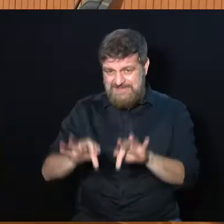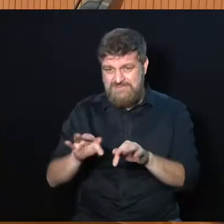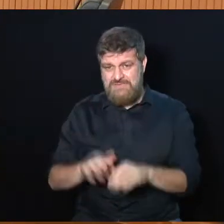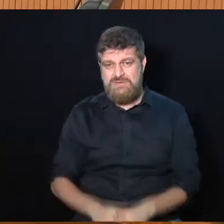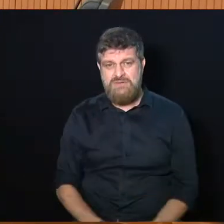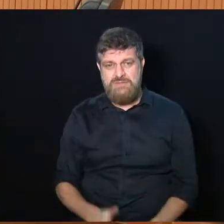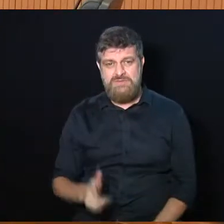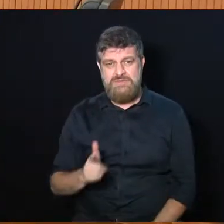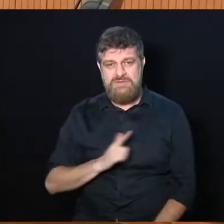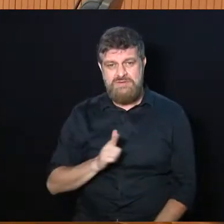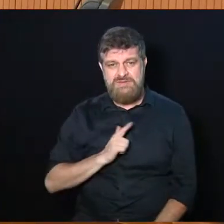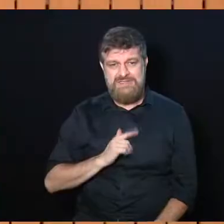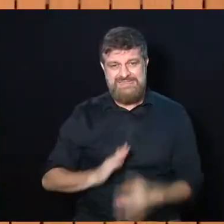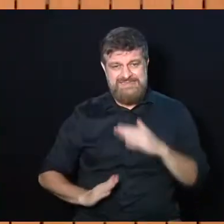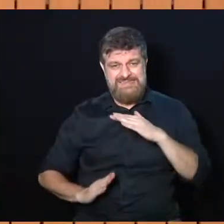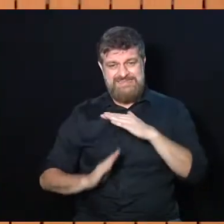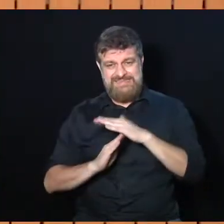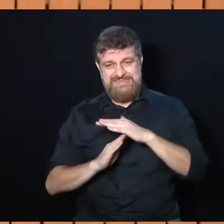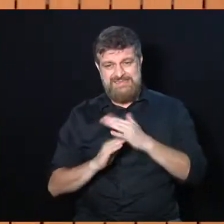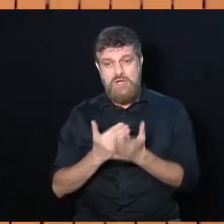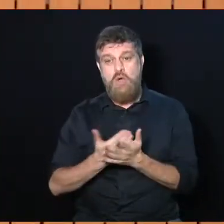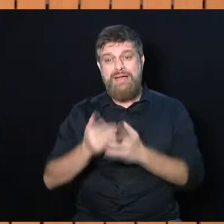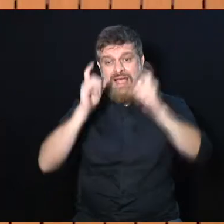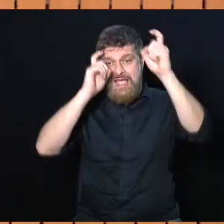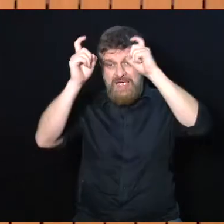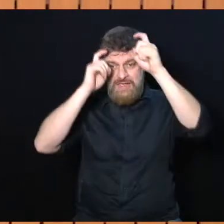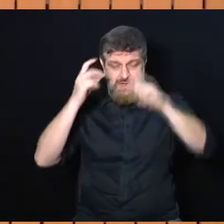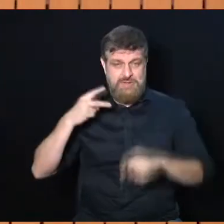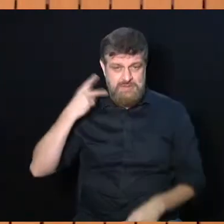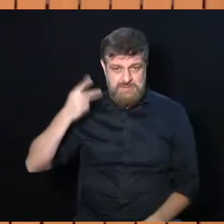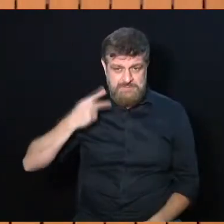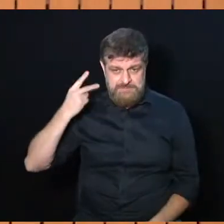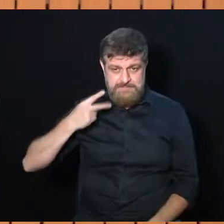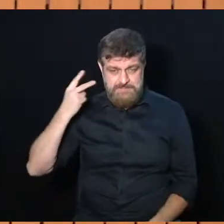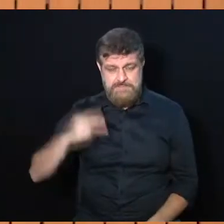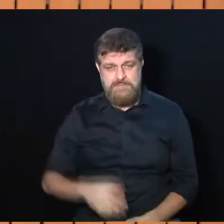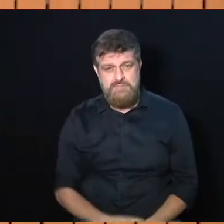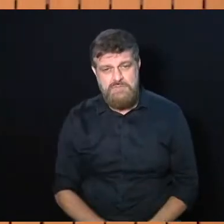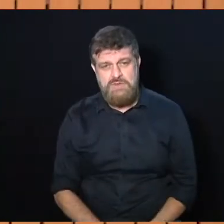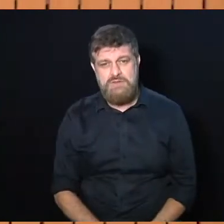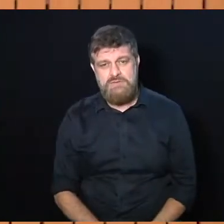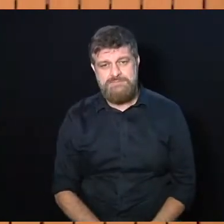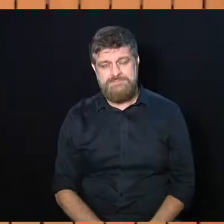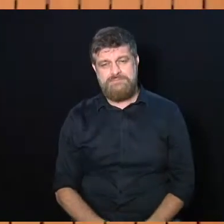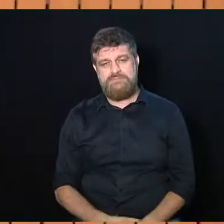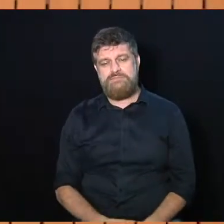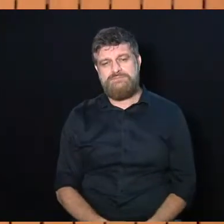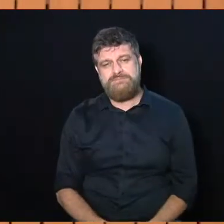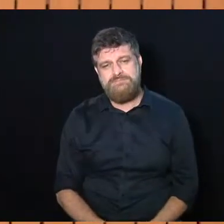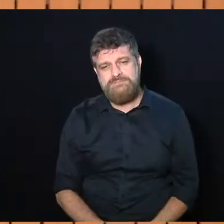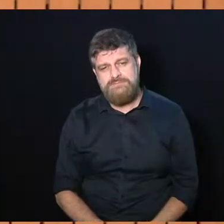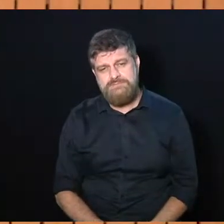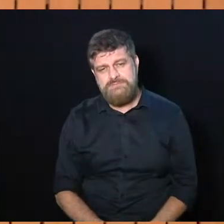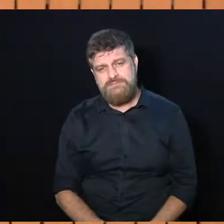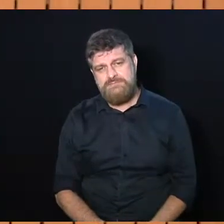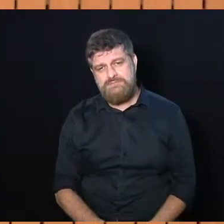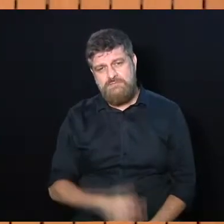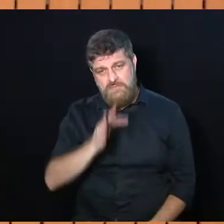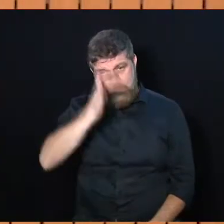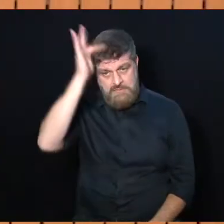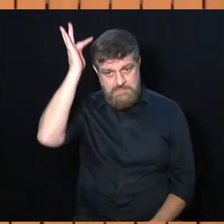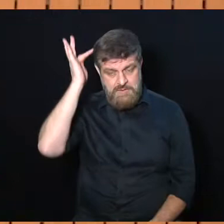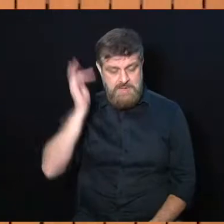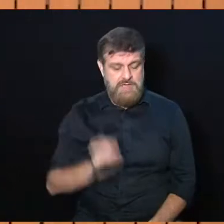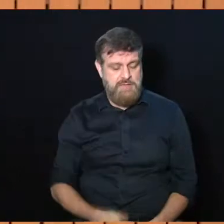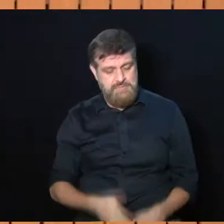Estamos aí no limite, porque vai iniciar agora a sessão ordinária. Então, eu agradeço